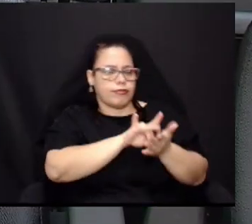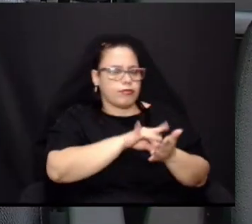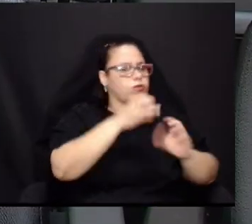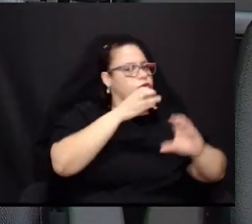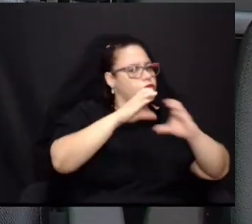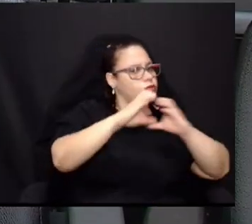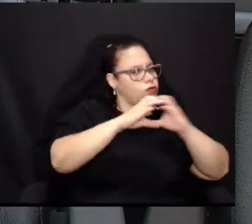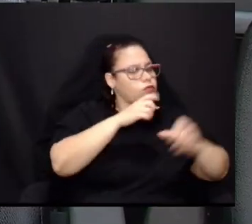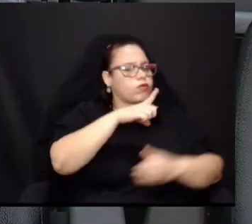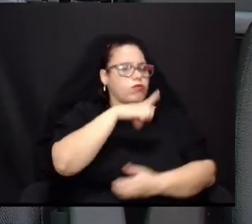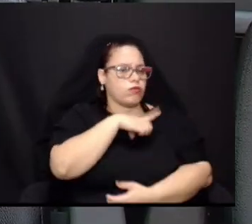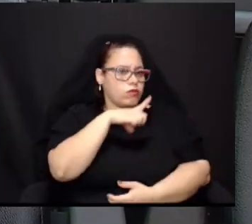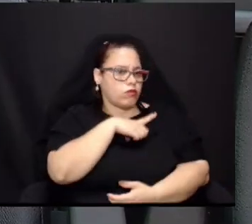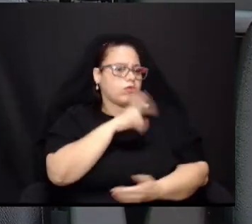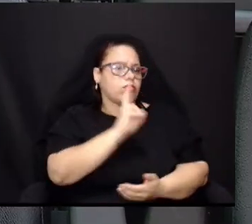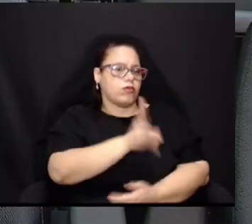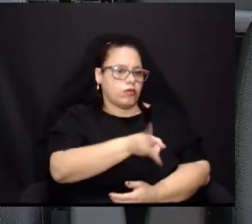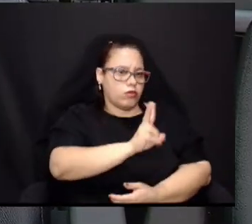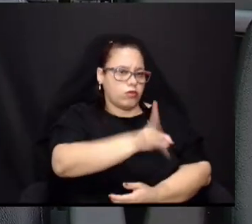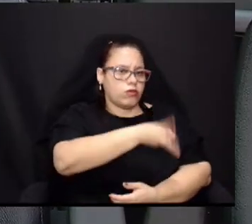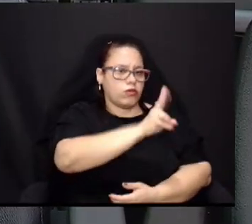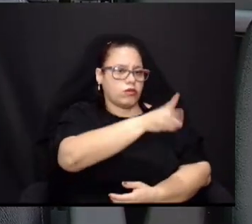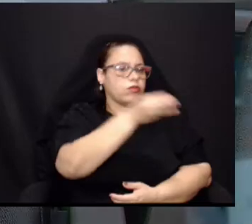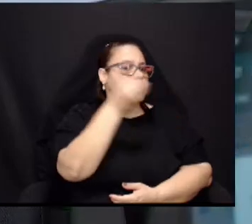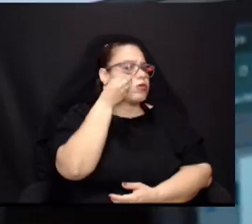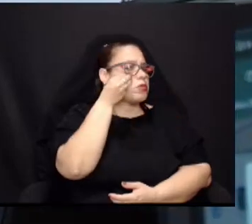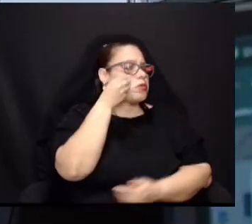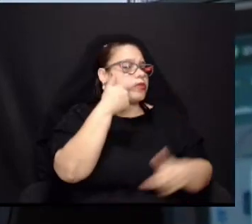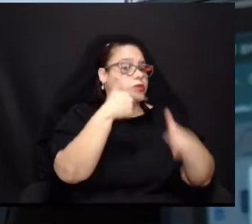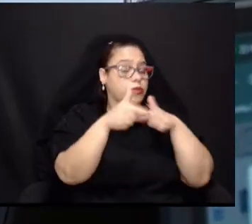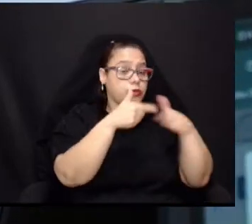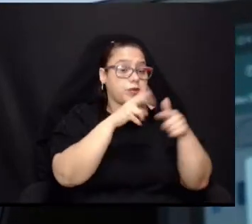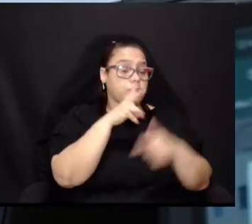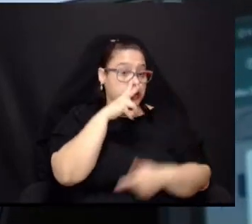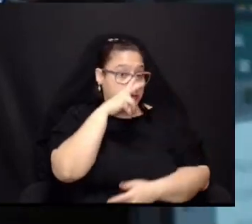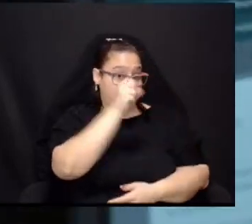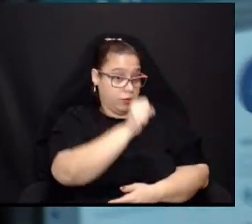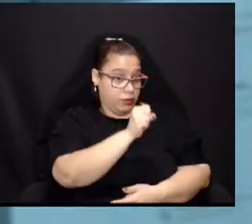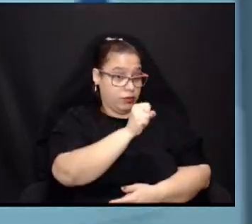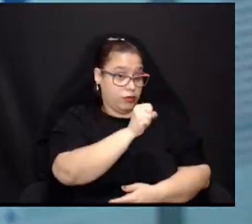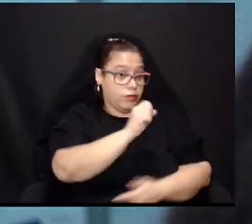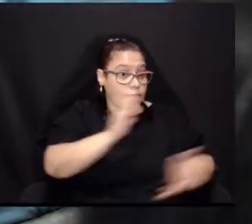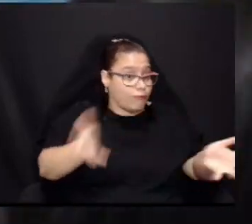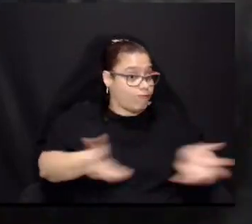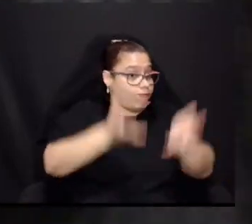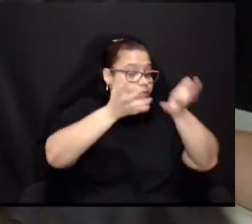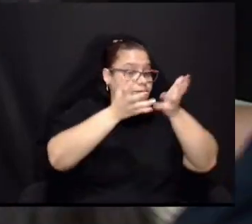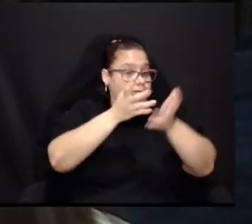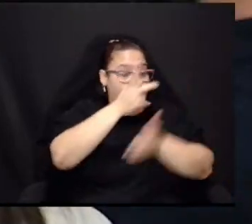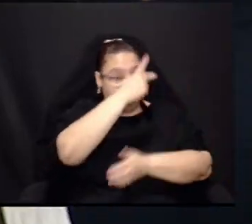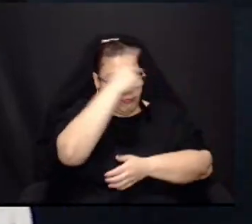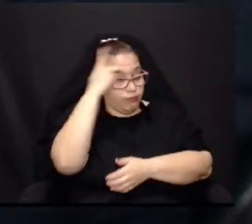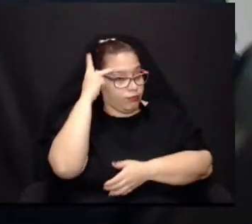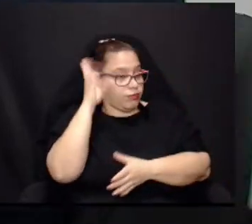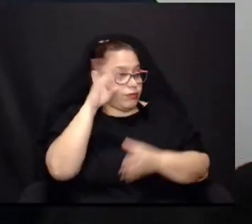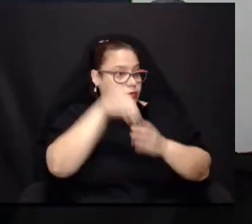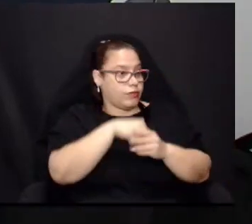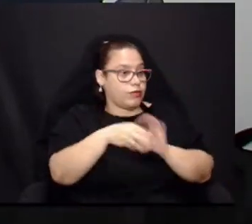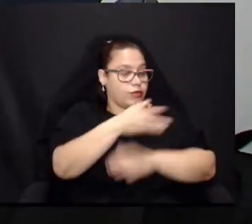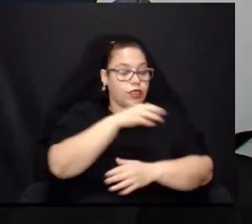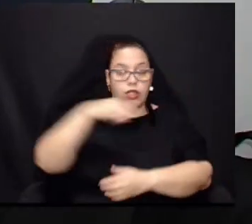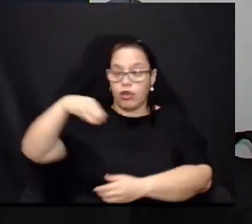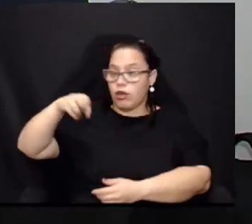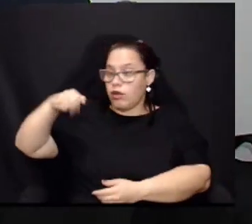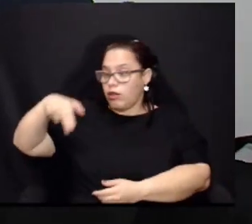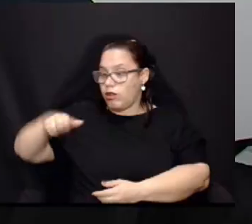gente sempre tenta ir trabalhando, né, o reforço e tudo mais para engajar o público interno a participar. E Moana, então, como que é para